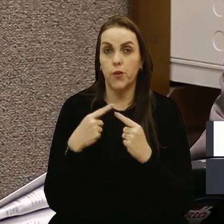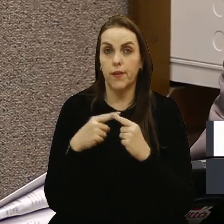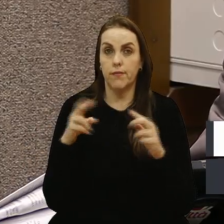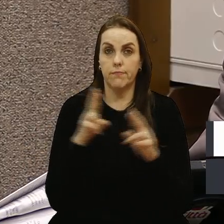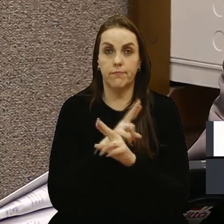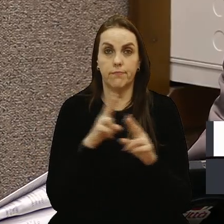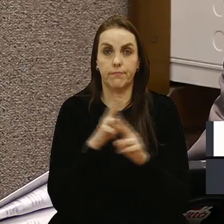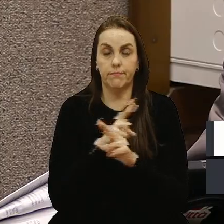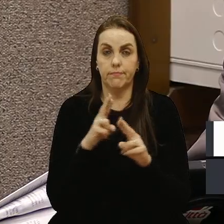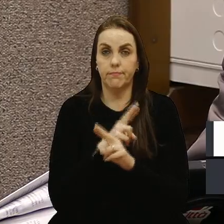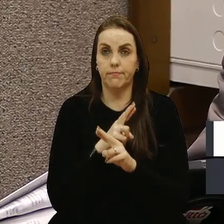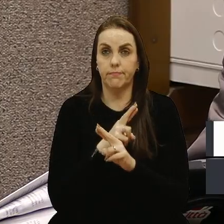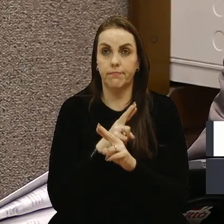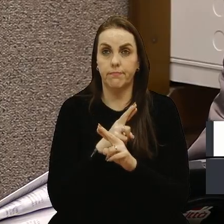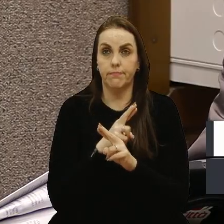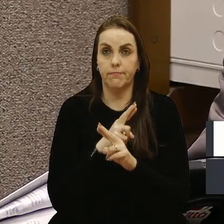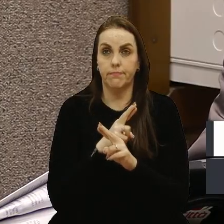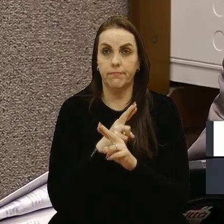relacionada à